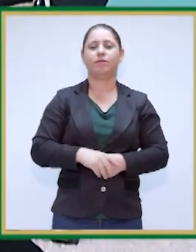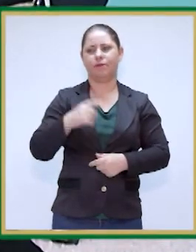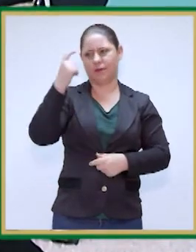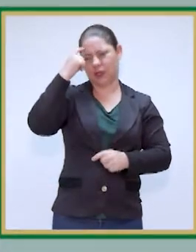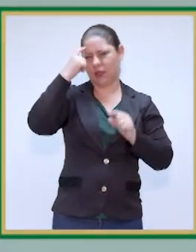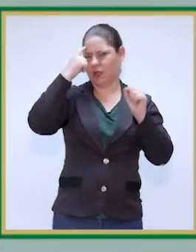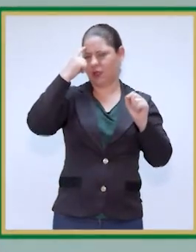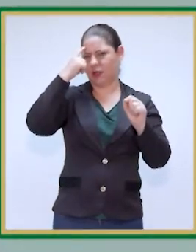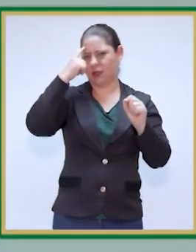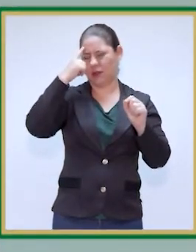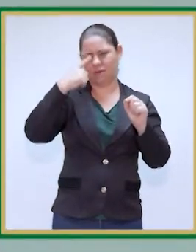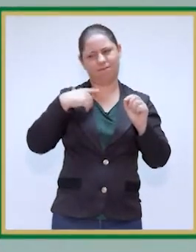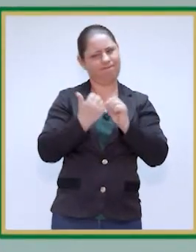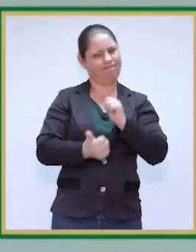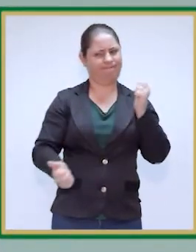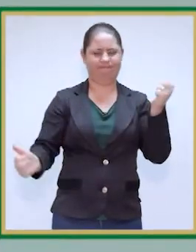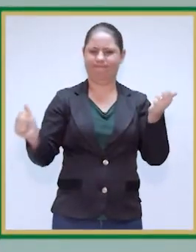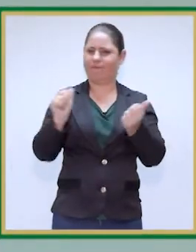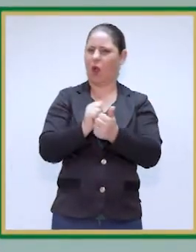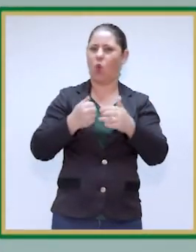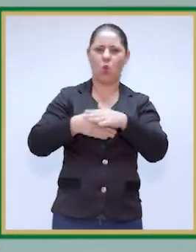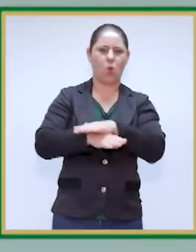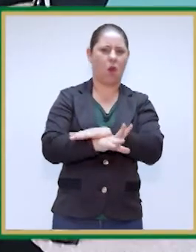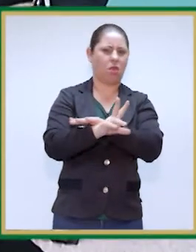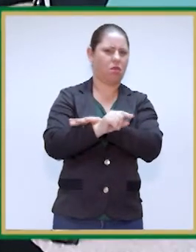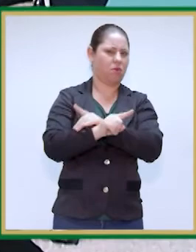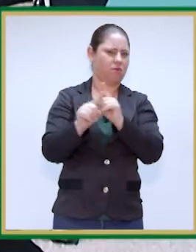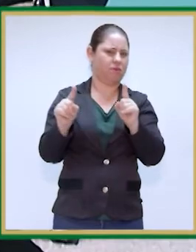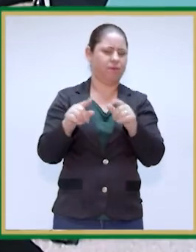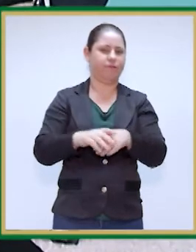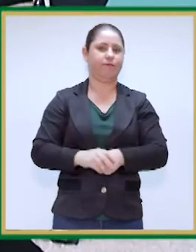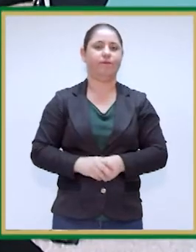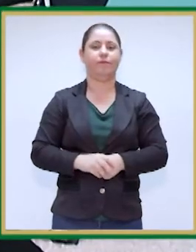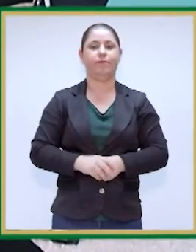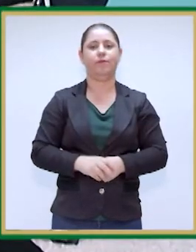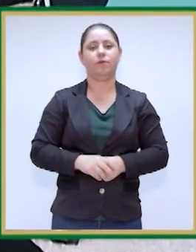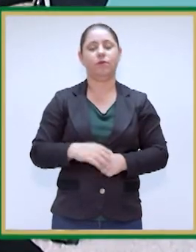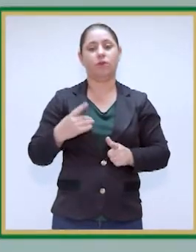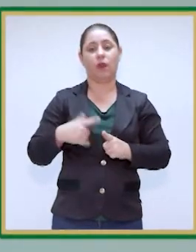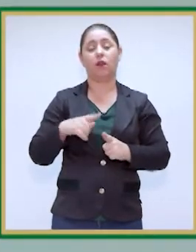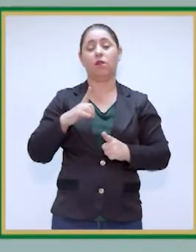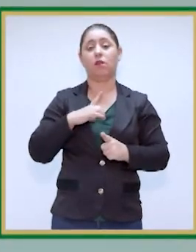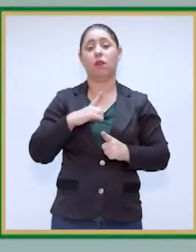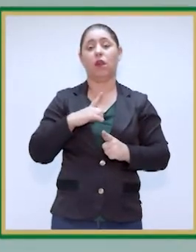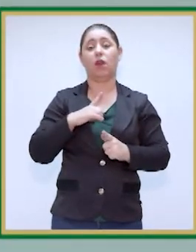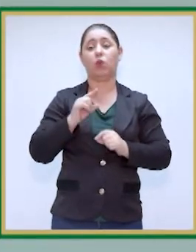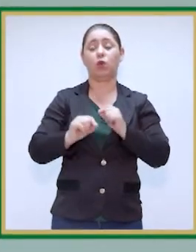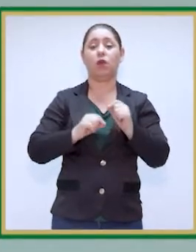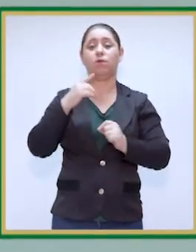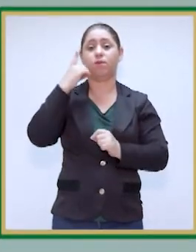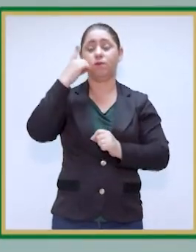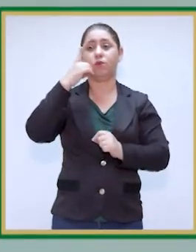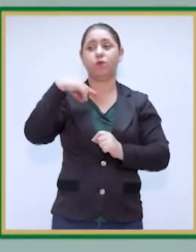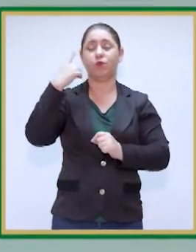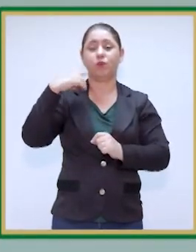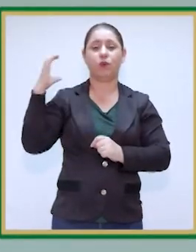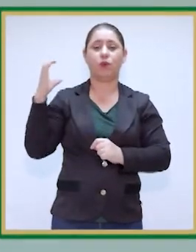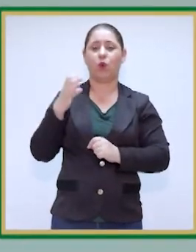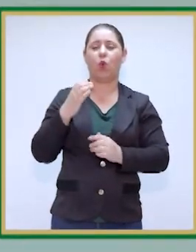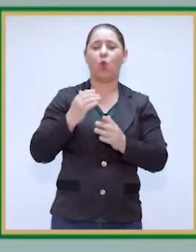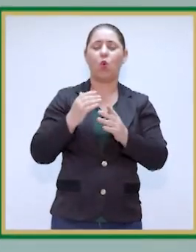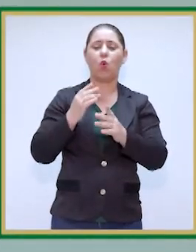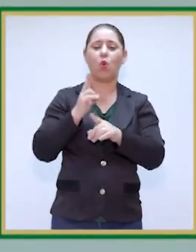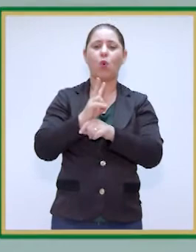ia, a minha ideia é que não ia me adaptar muito bem. Foi o contrário. Porque a gente tem uma parte que é o direito